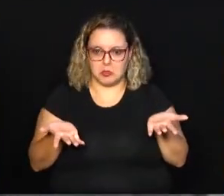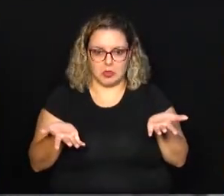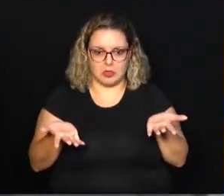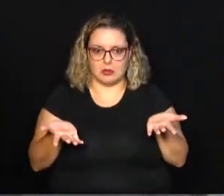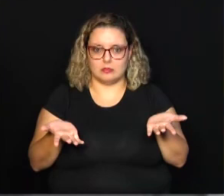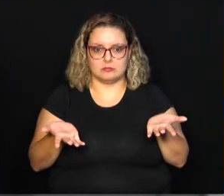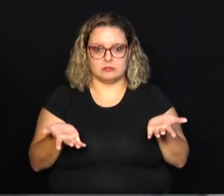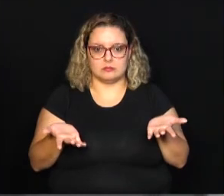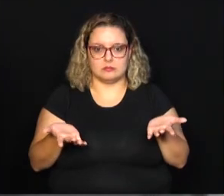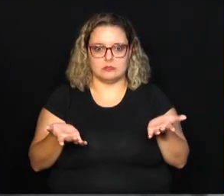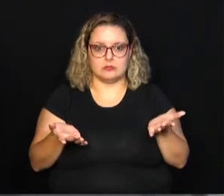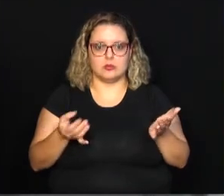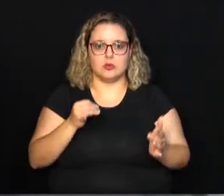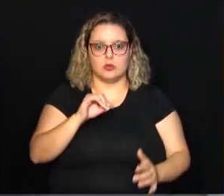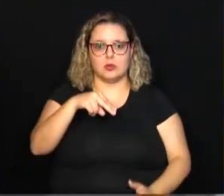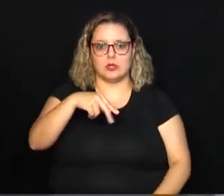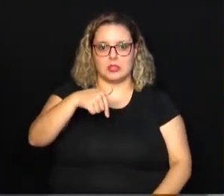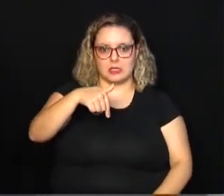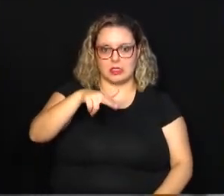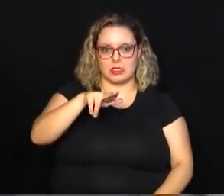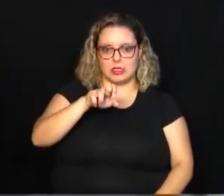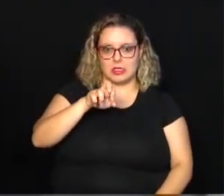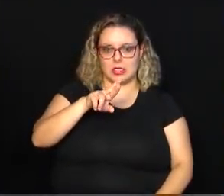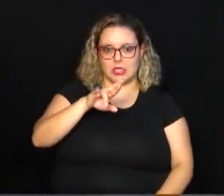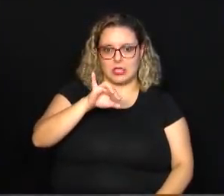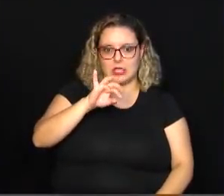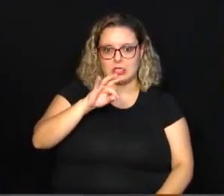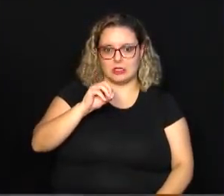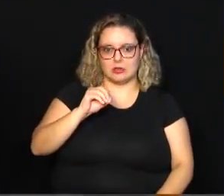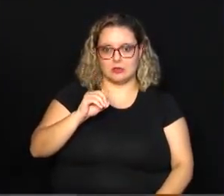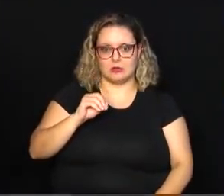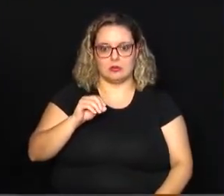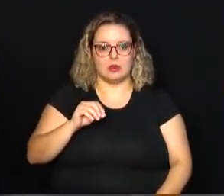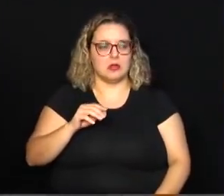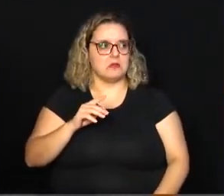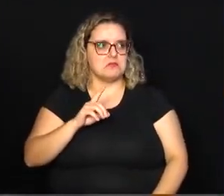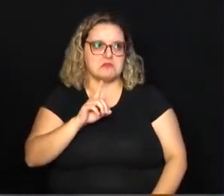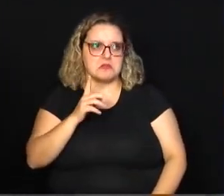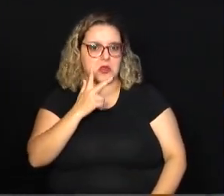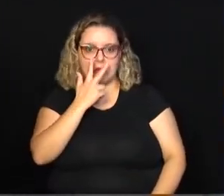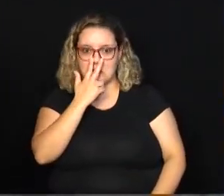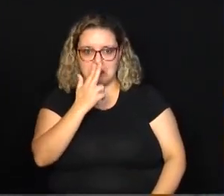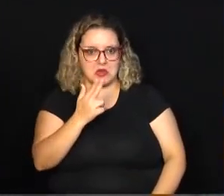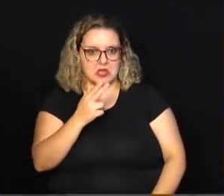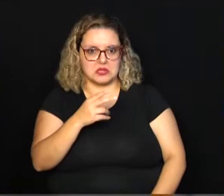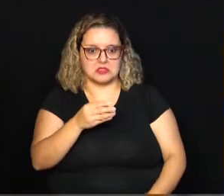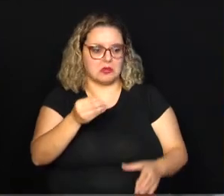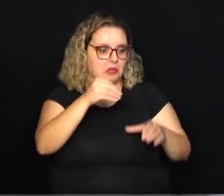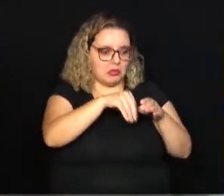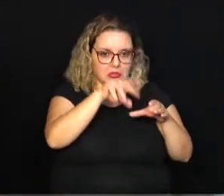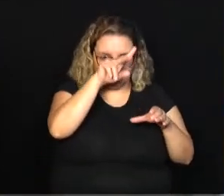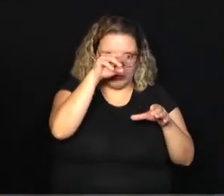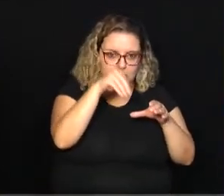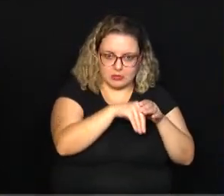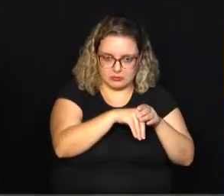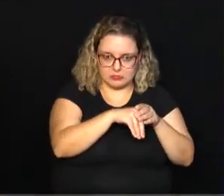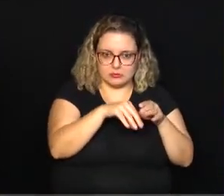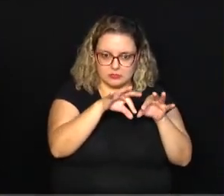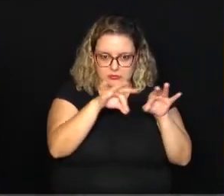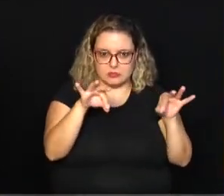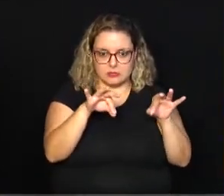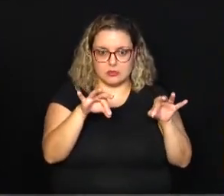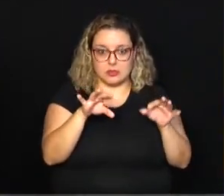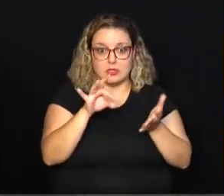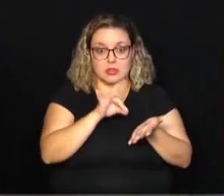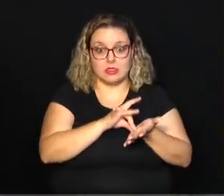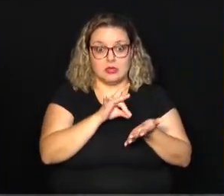No inquérito lá que nós fizemos, não me pareceu que ninguém colocou nada dentro, porque estava lacrado o saquinho, e apareceu, na verdade, falar